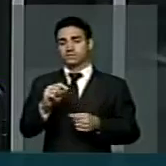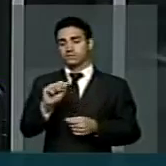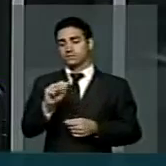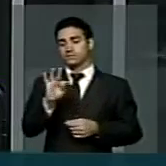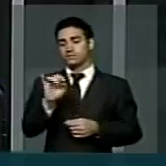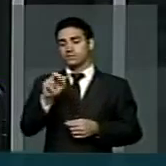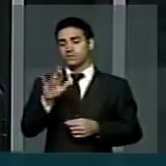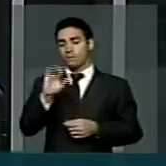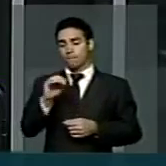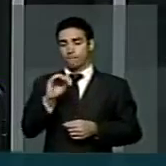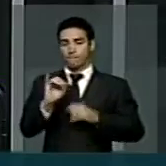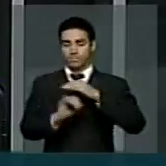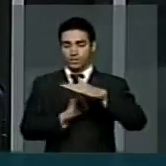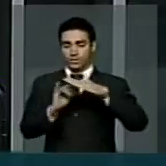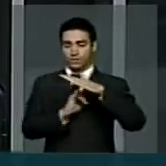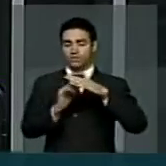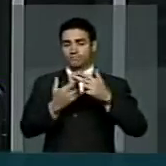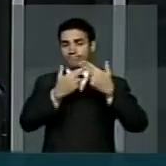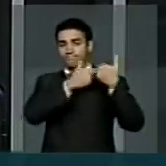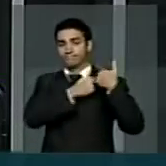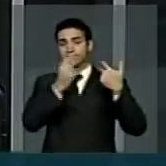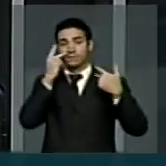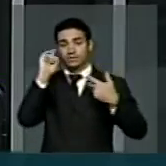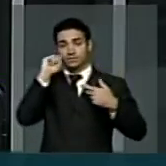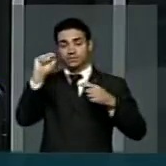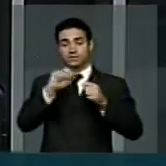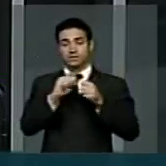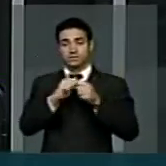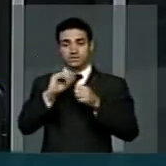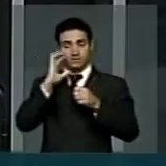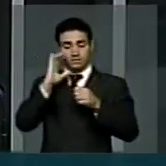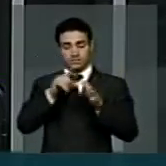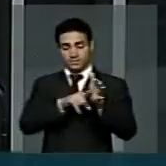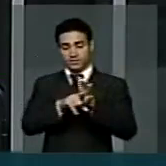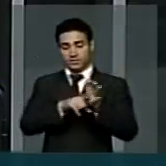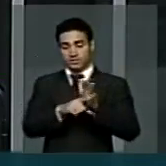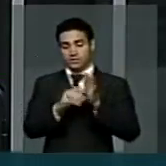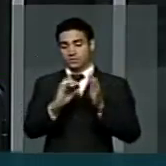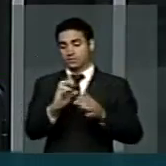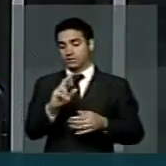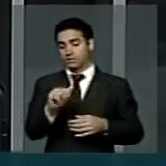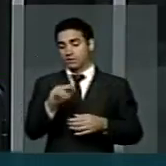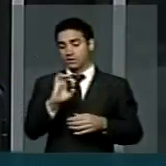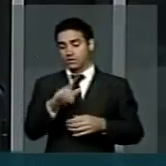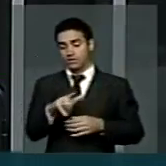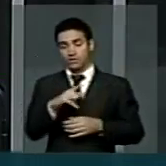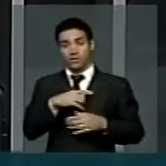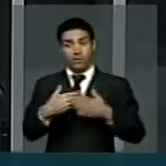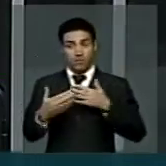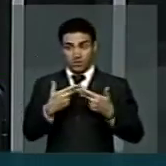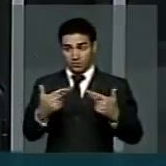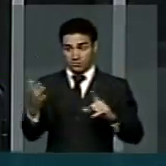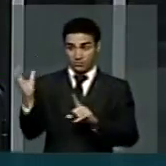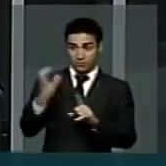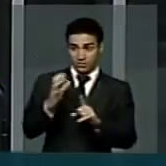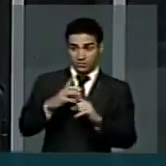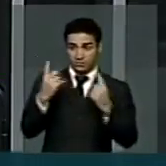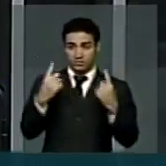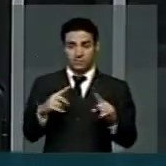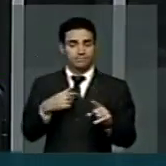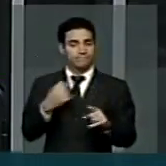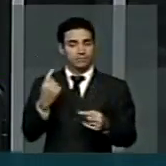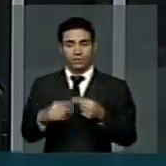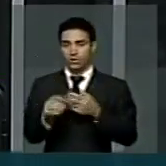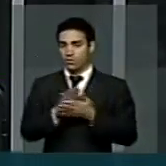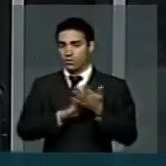das instituições competentes para realizar investigações criminais. Qualquer interferência contrária é um retrocesso,